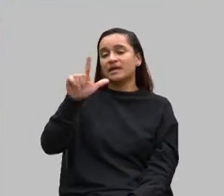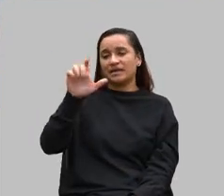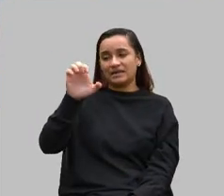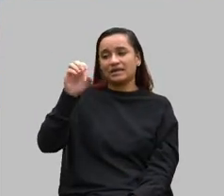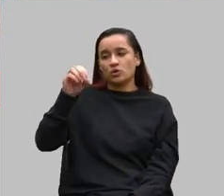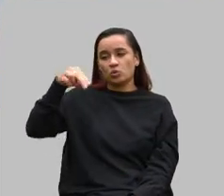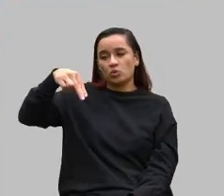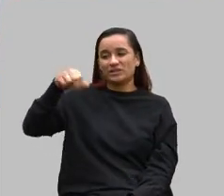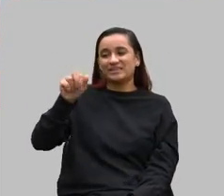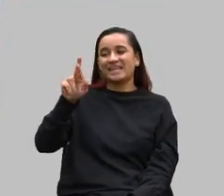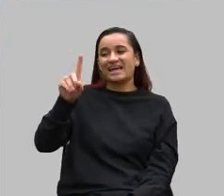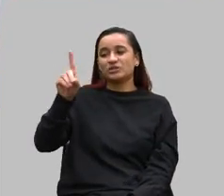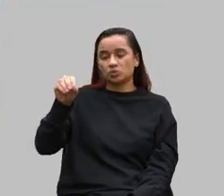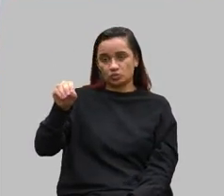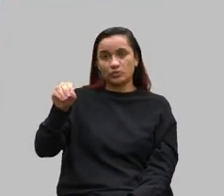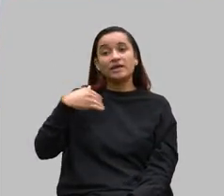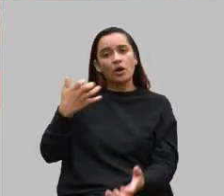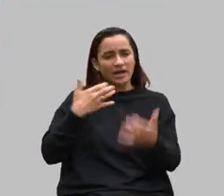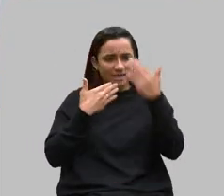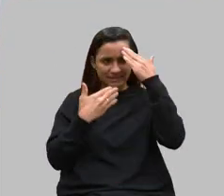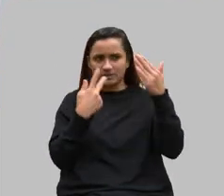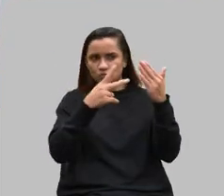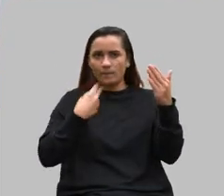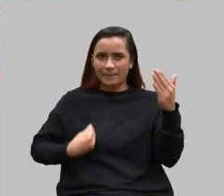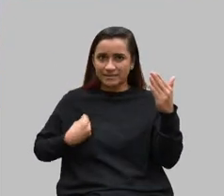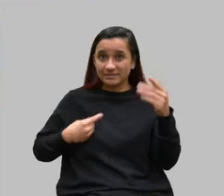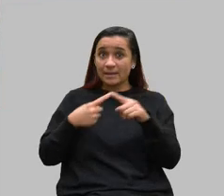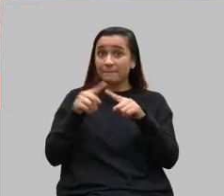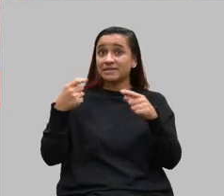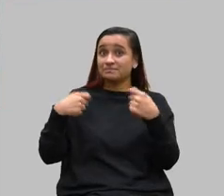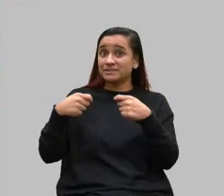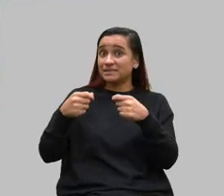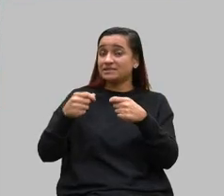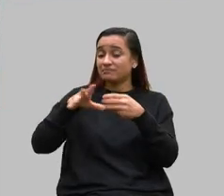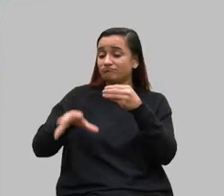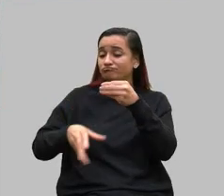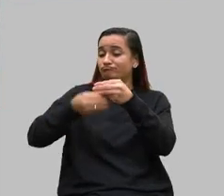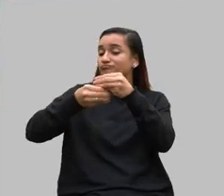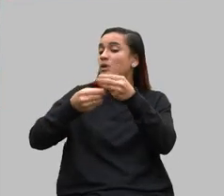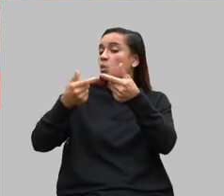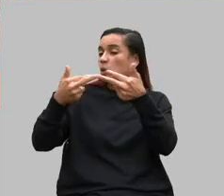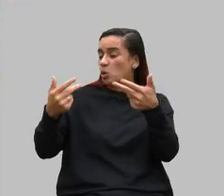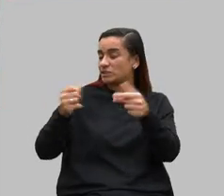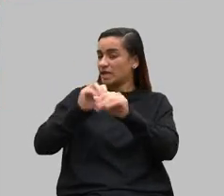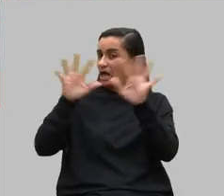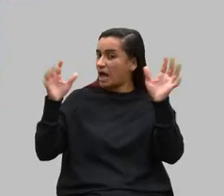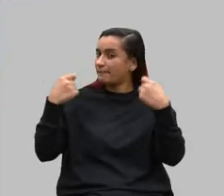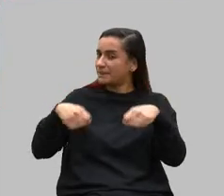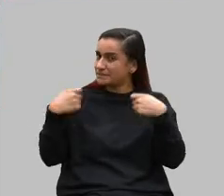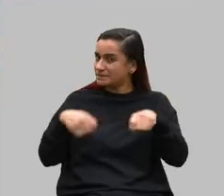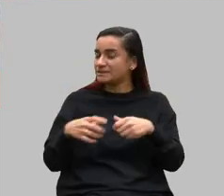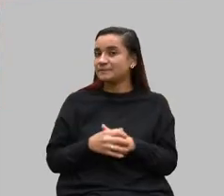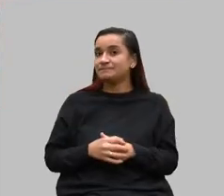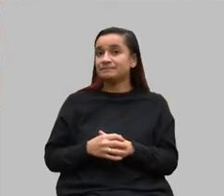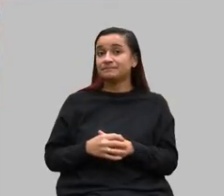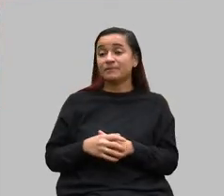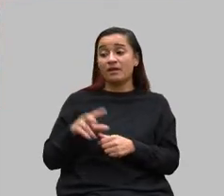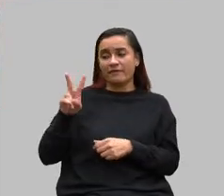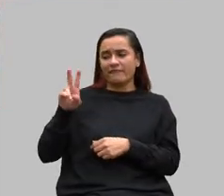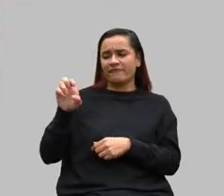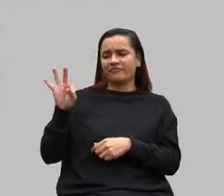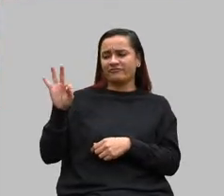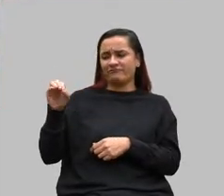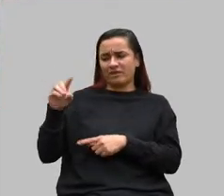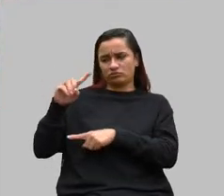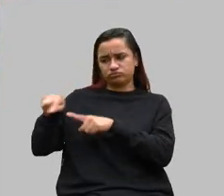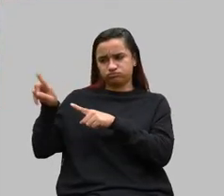mas eu quero te te clarear um pouquinho aqui que nós não podemos passar aqui bom com a queda do veto né passou